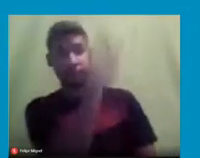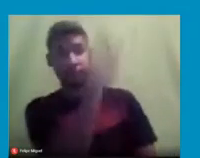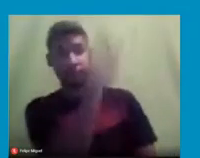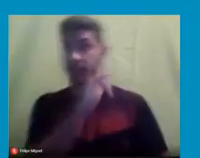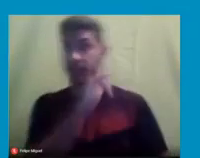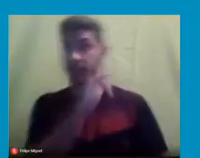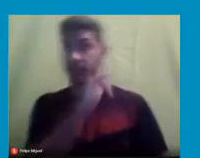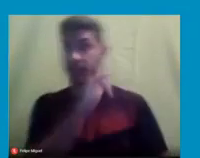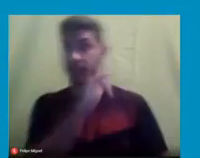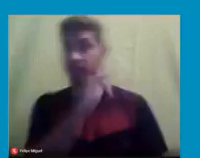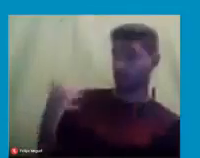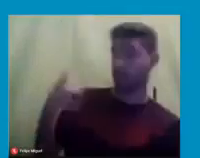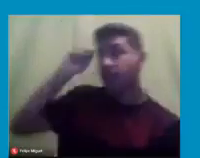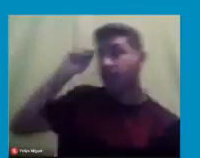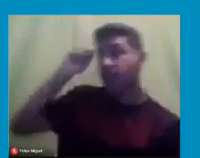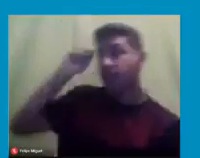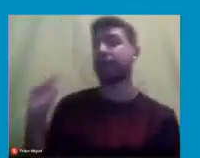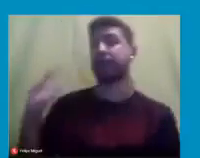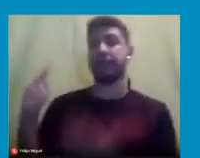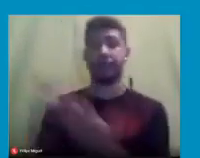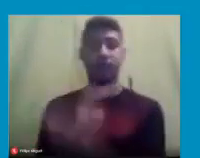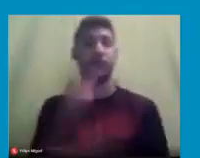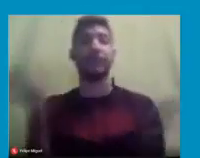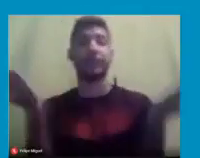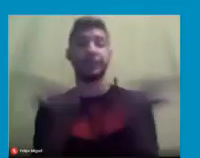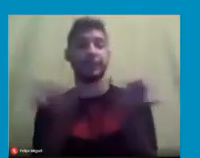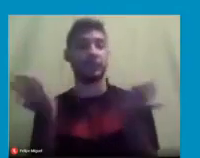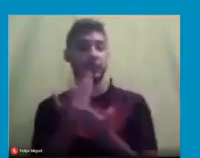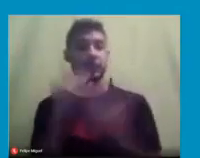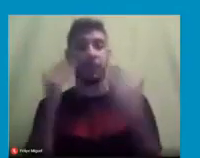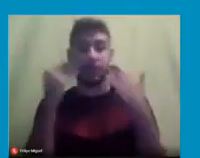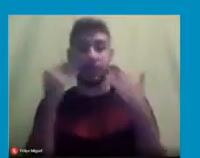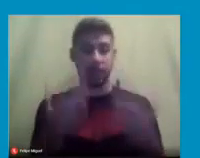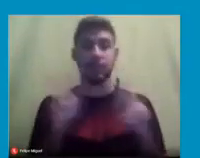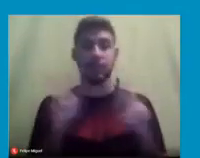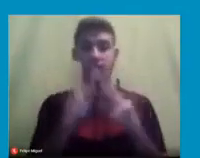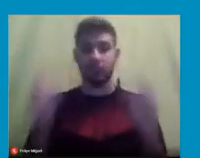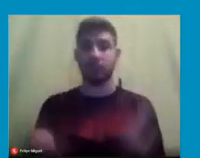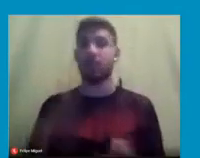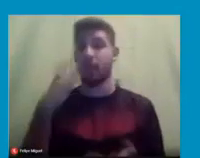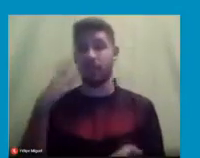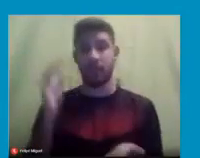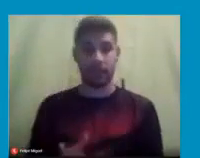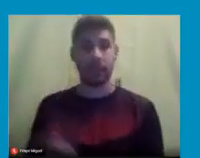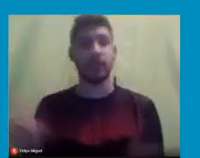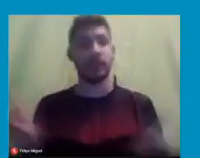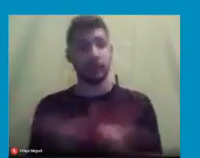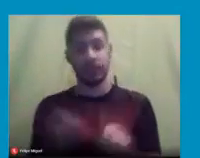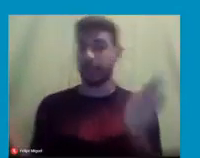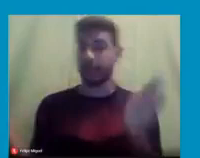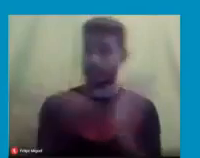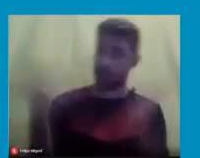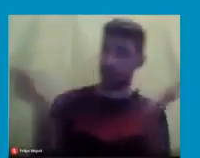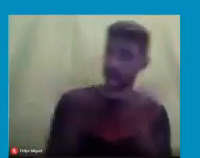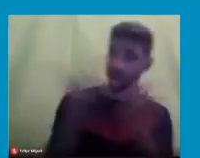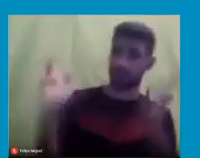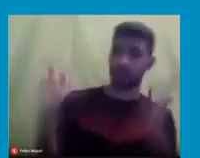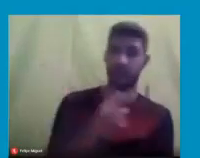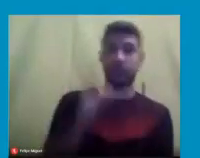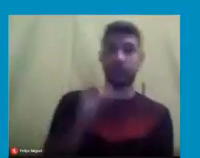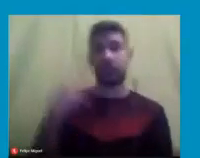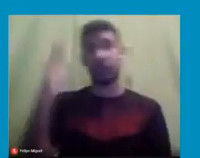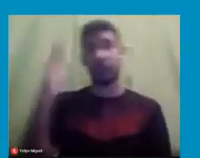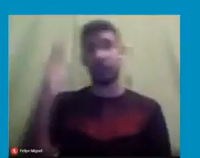negro, o que você falou aí agora na apresentação do seu livro é pura verdade, até hoje isso acontece. Se um branco de classe